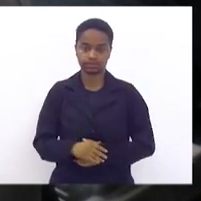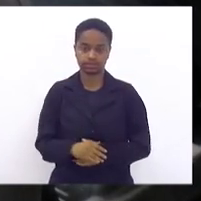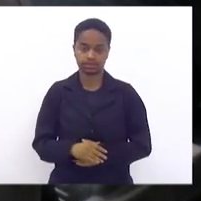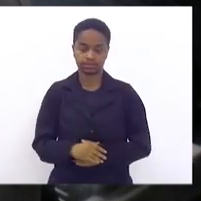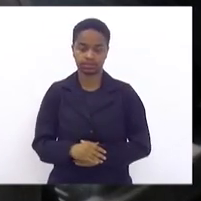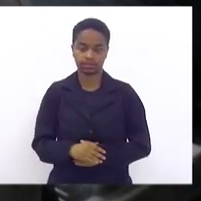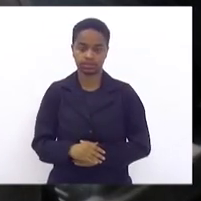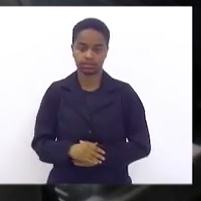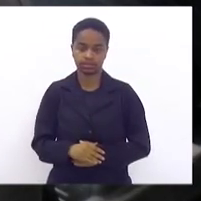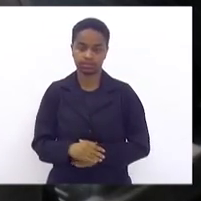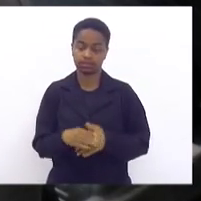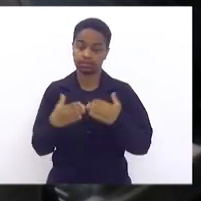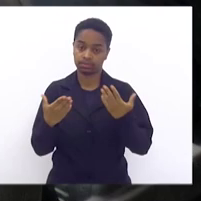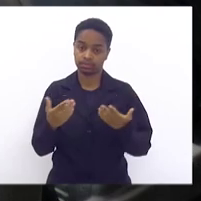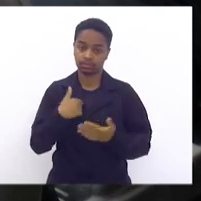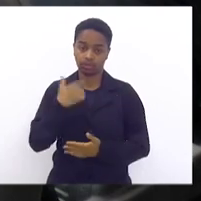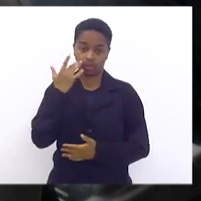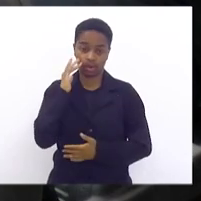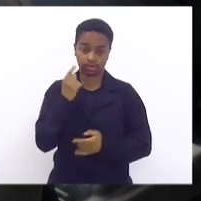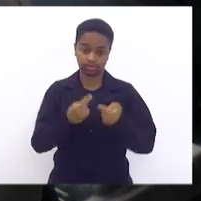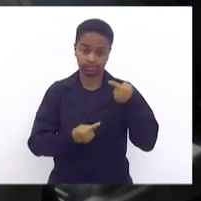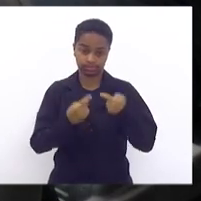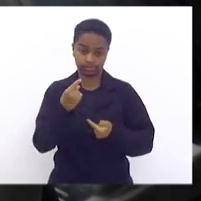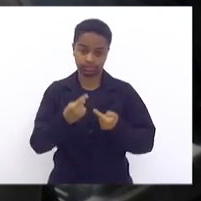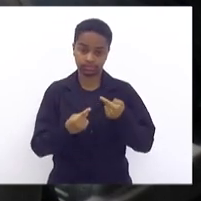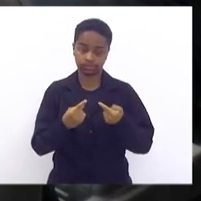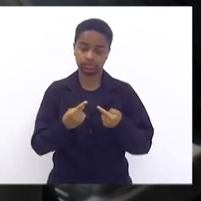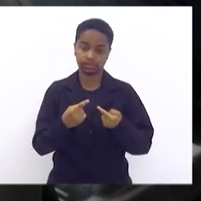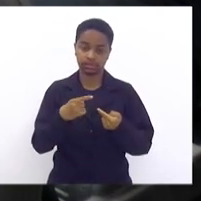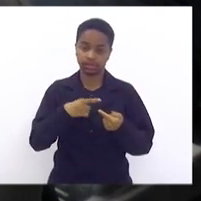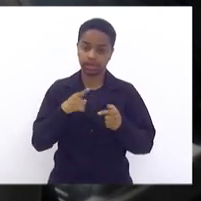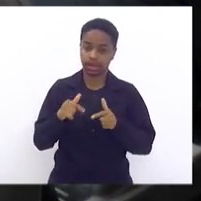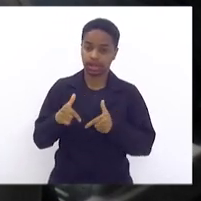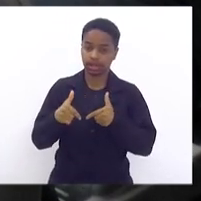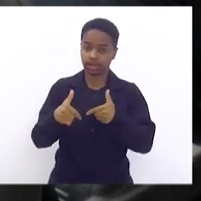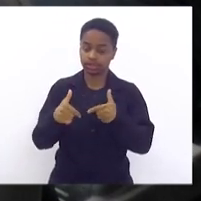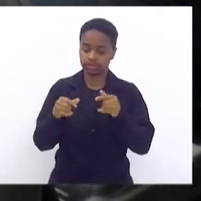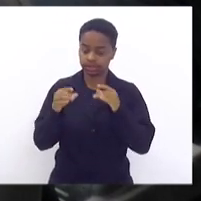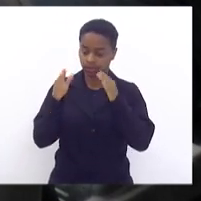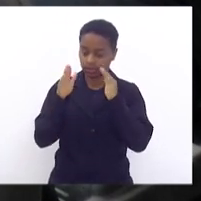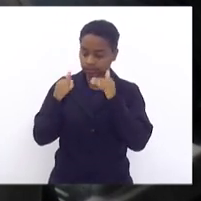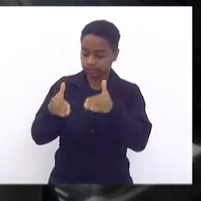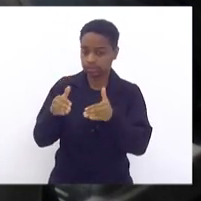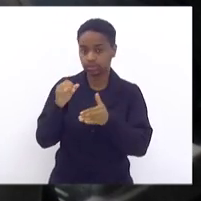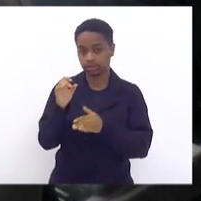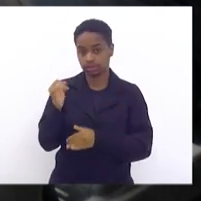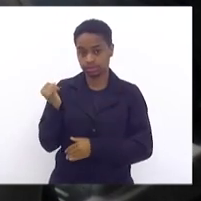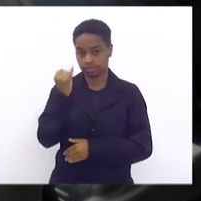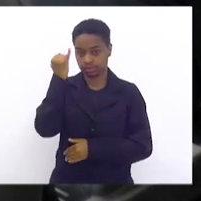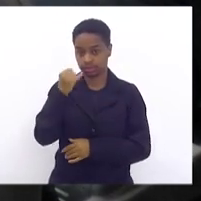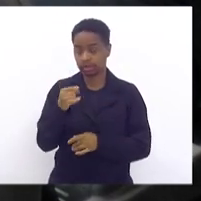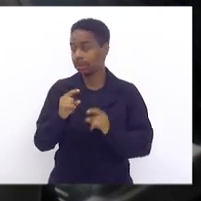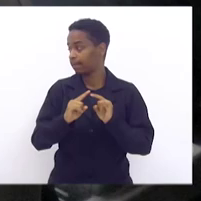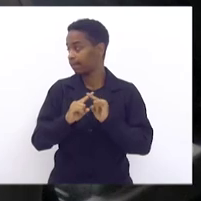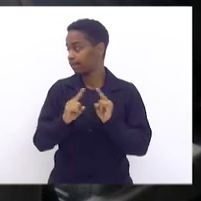adolescência também. Então, eu acho que esse debate de uma medida específica poderia ser interessante, embora não